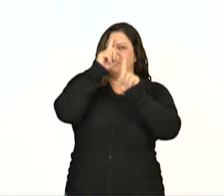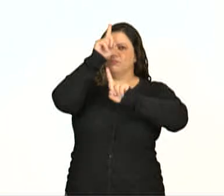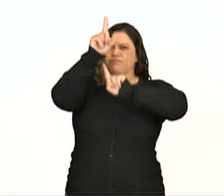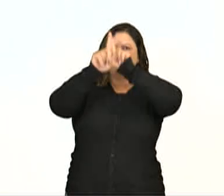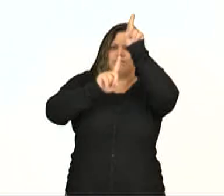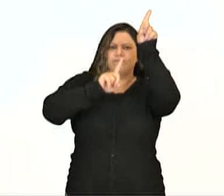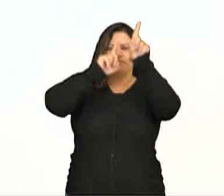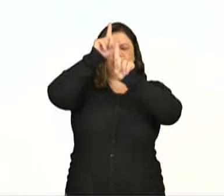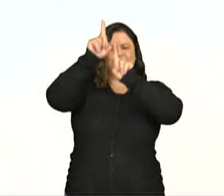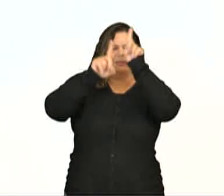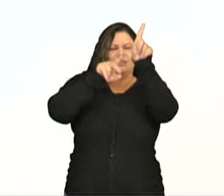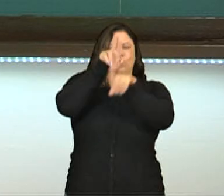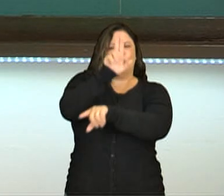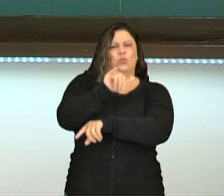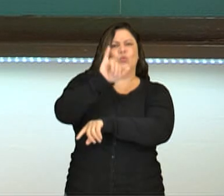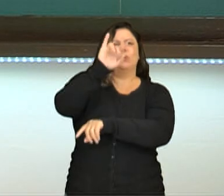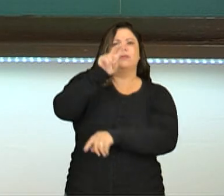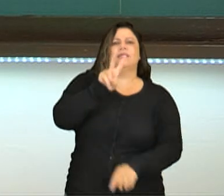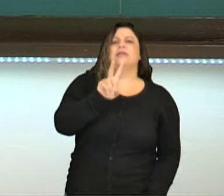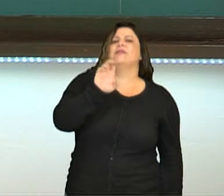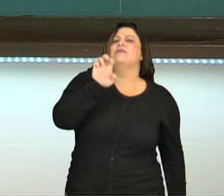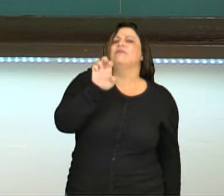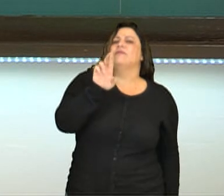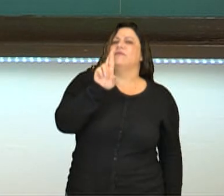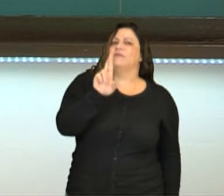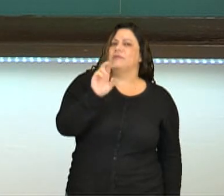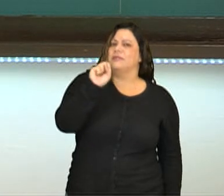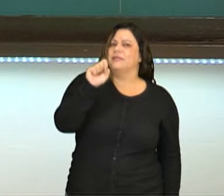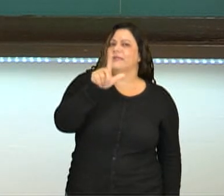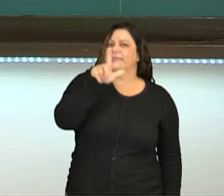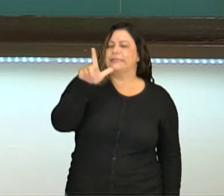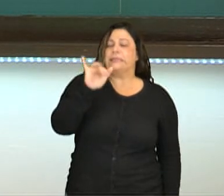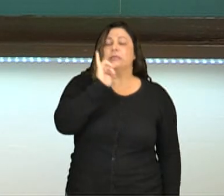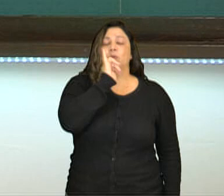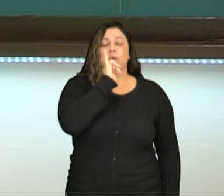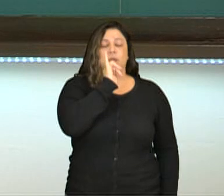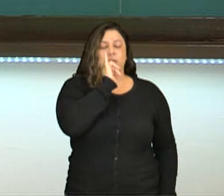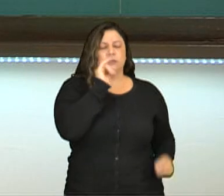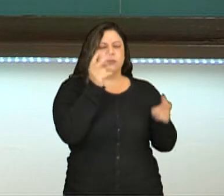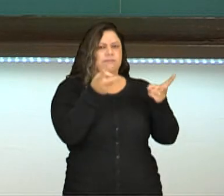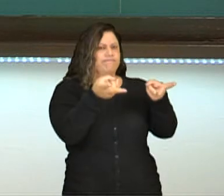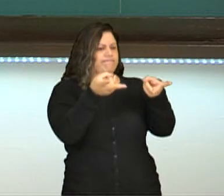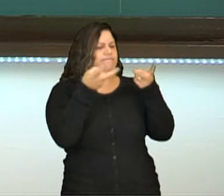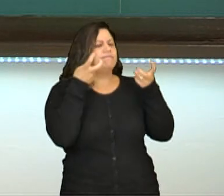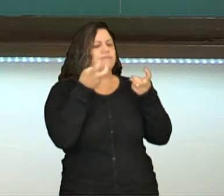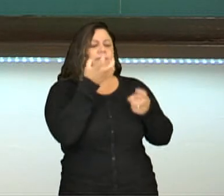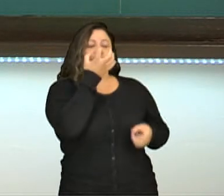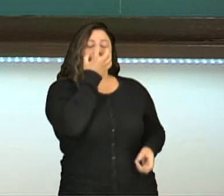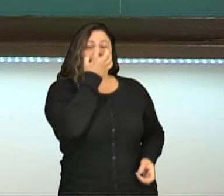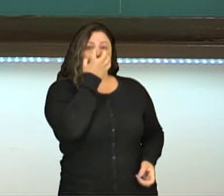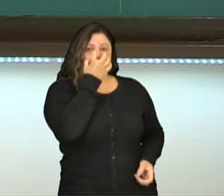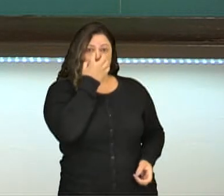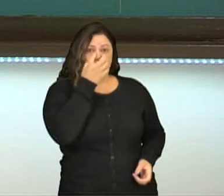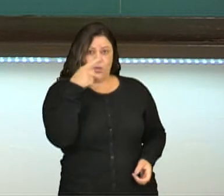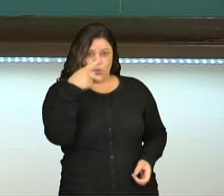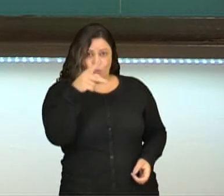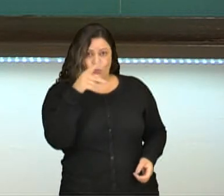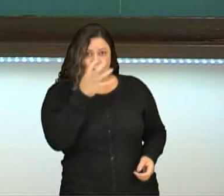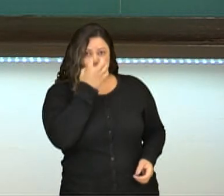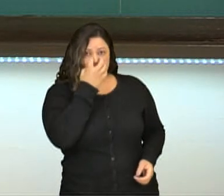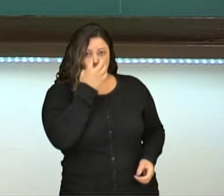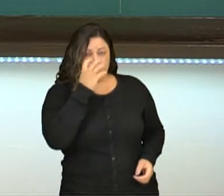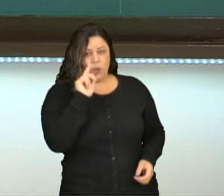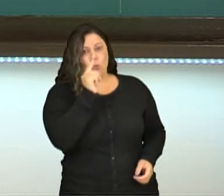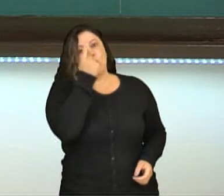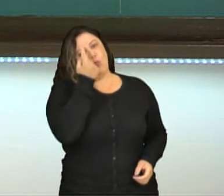do universal. Por exemplo, quando você observa um cachorro, o seu cachorrinho aí, o seu pet, ele é